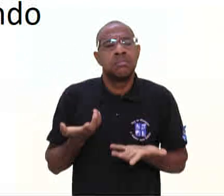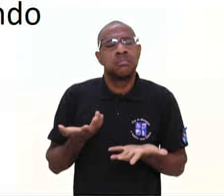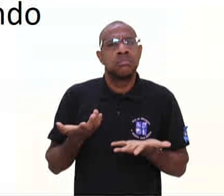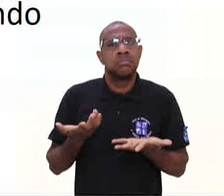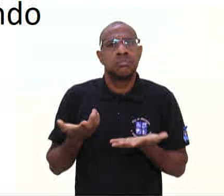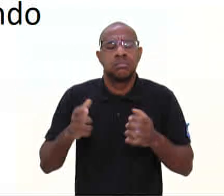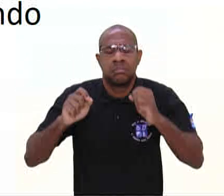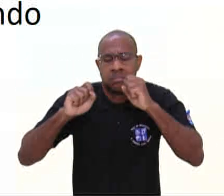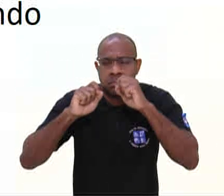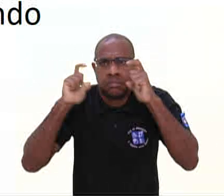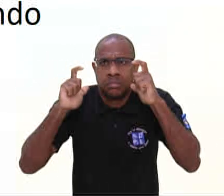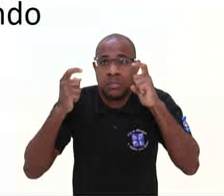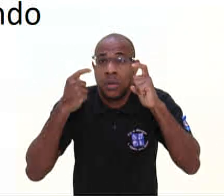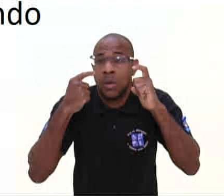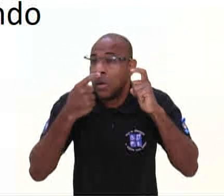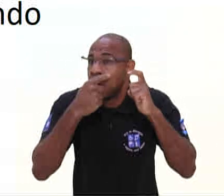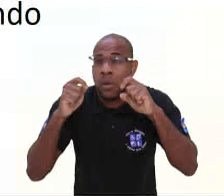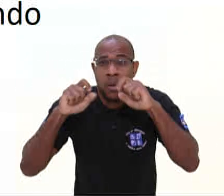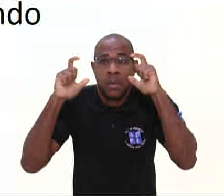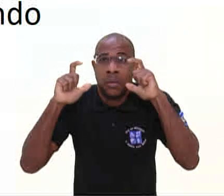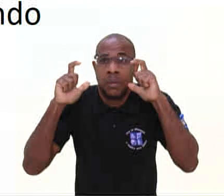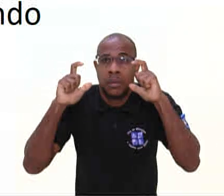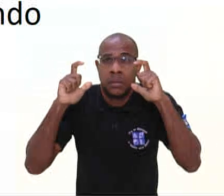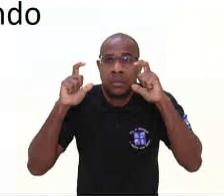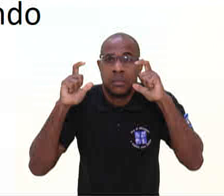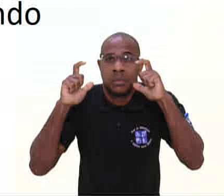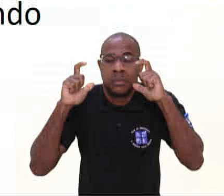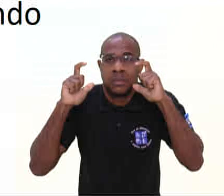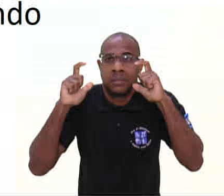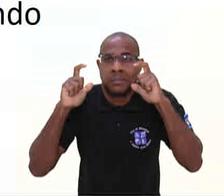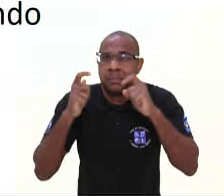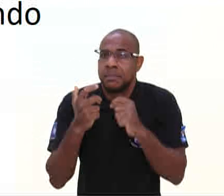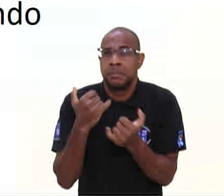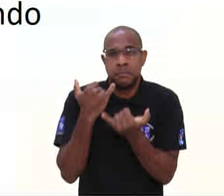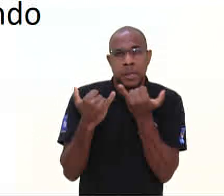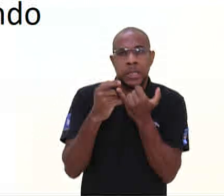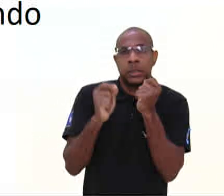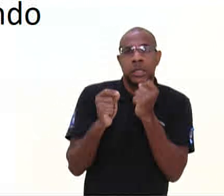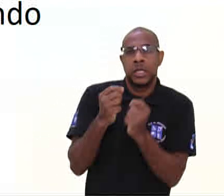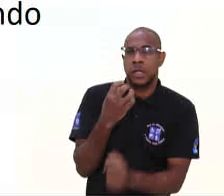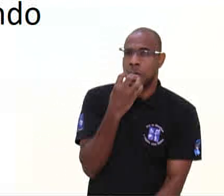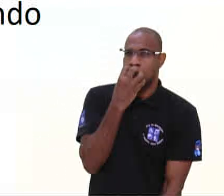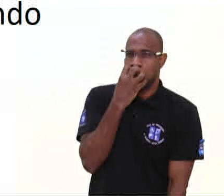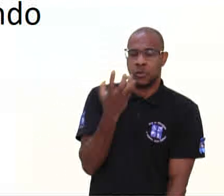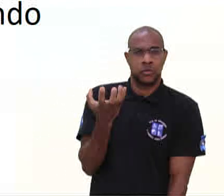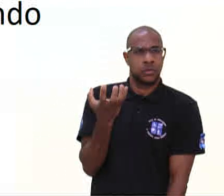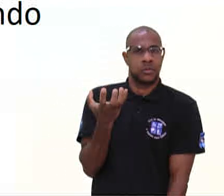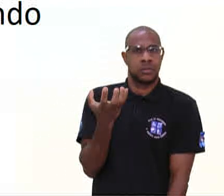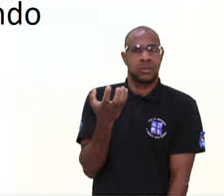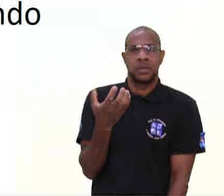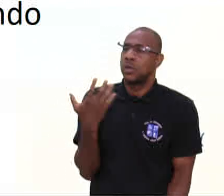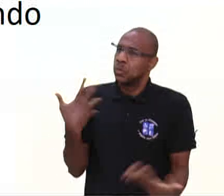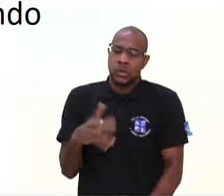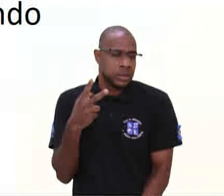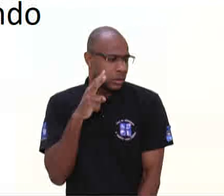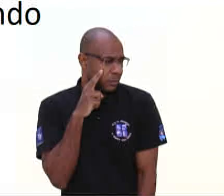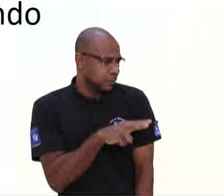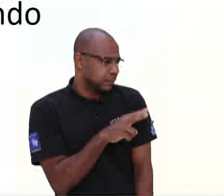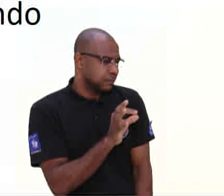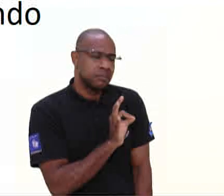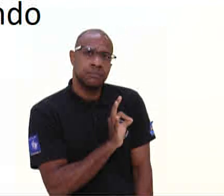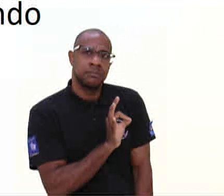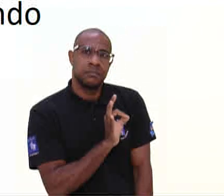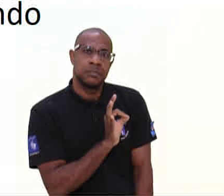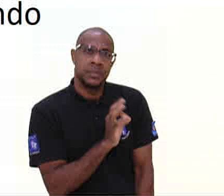nem ser se viu, e com máscara de cachorro. Me disseram, eu não quis avistar. Mesmo que,